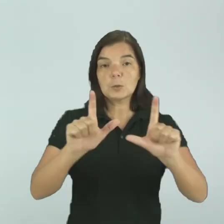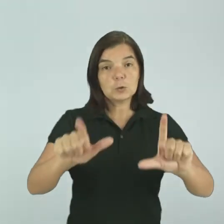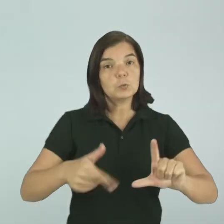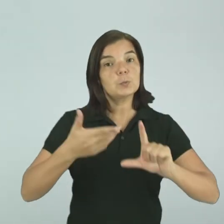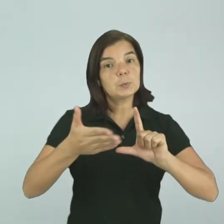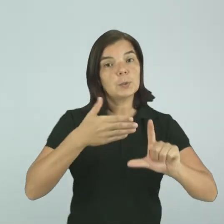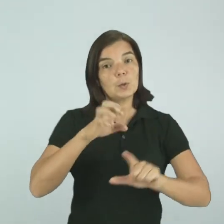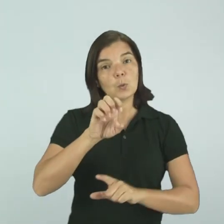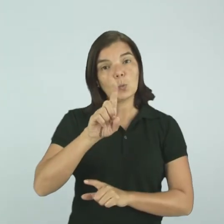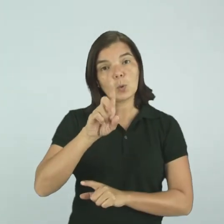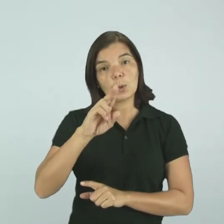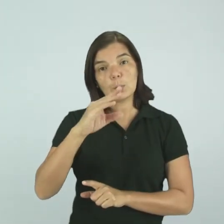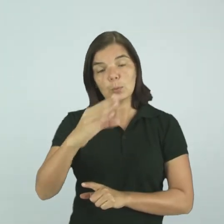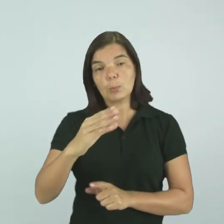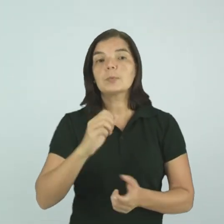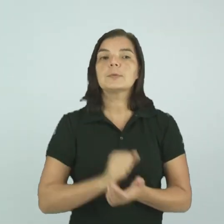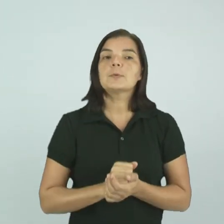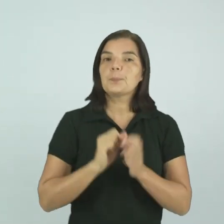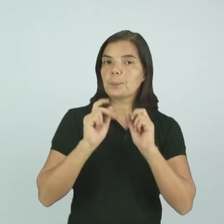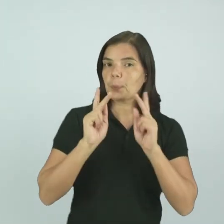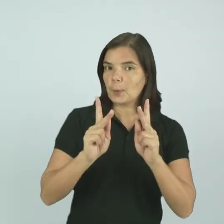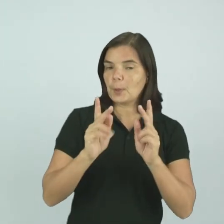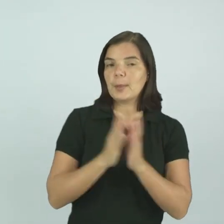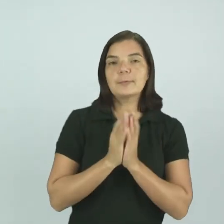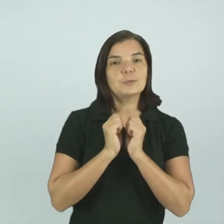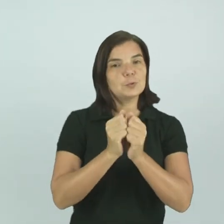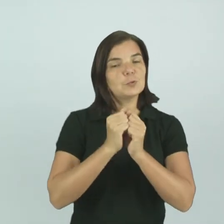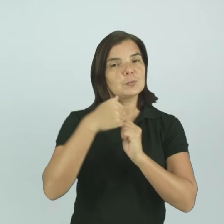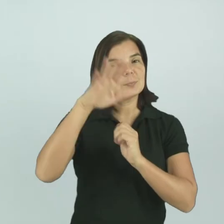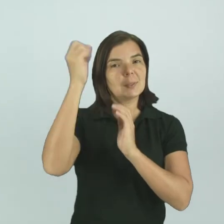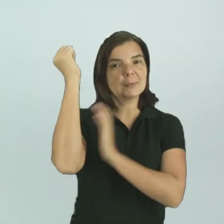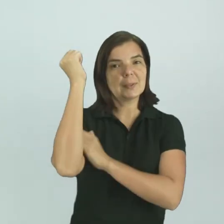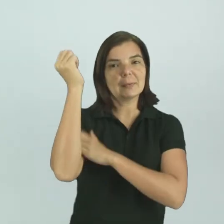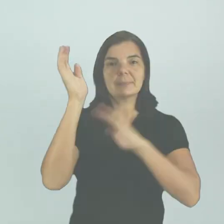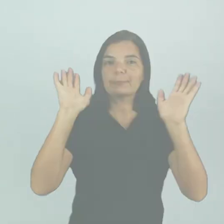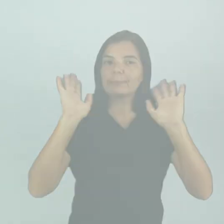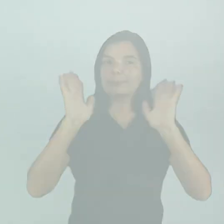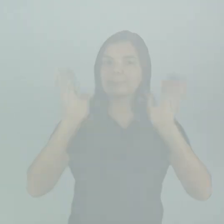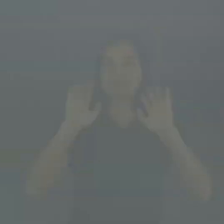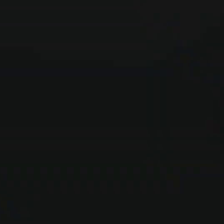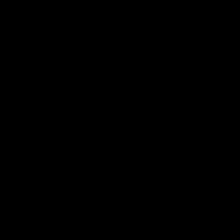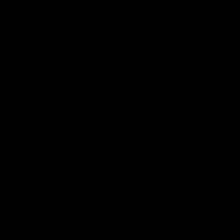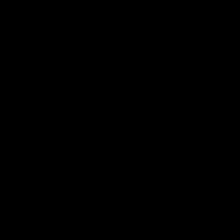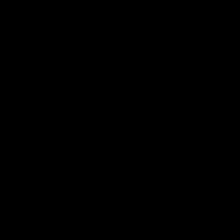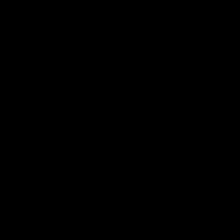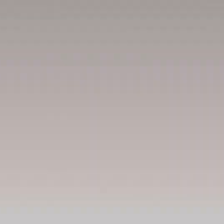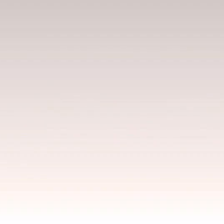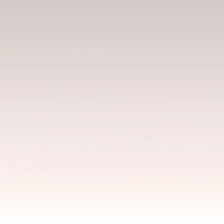mais fortes. E vamos aprender juntos, crianças? Tchau, tchau. Até a próxima.